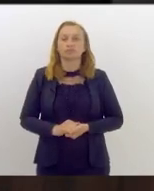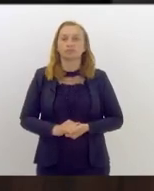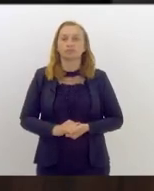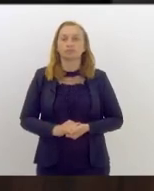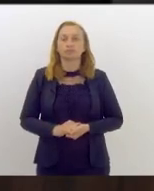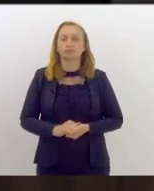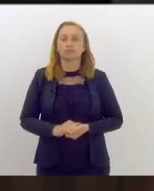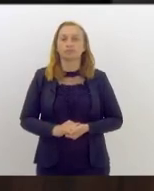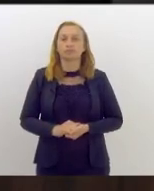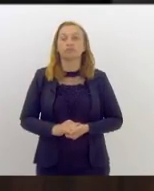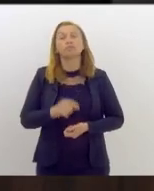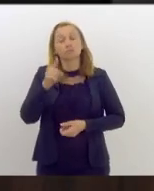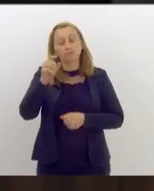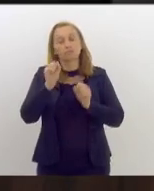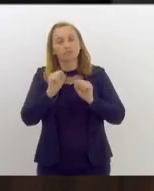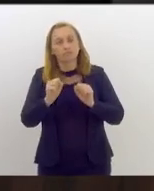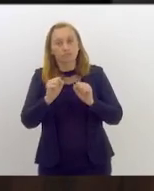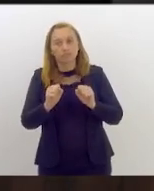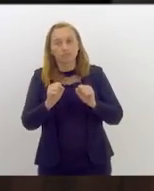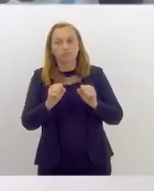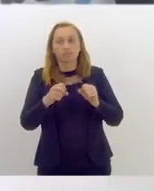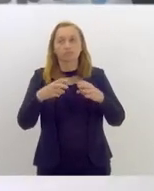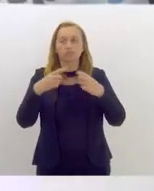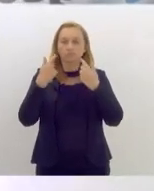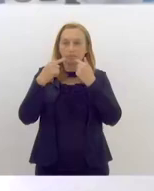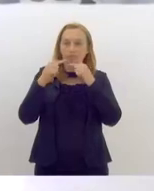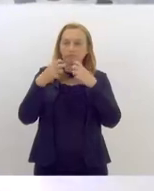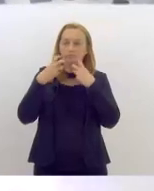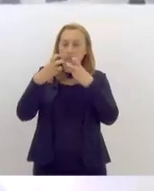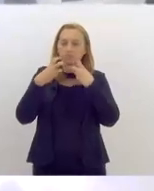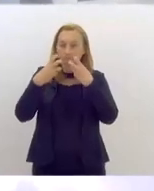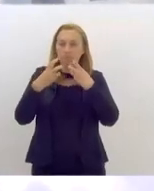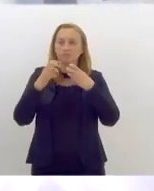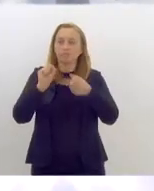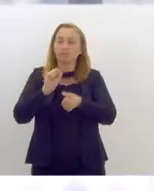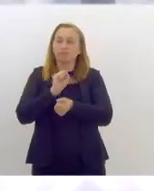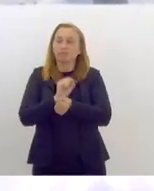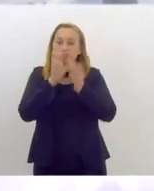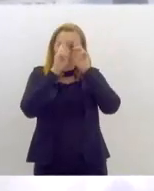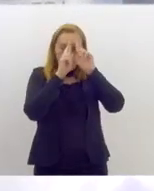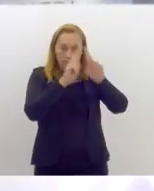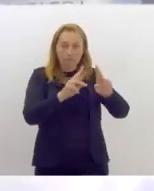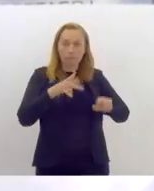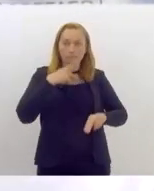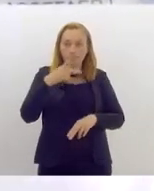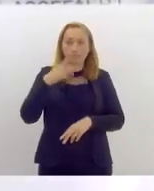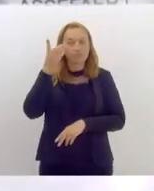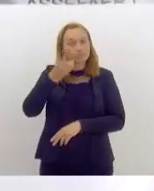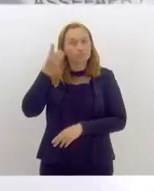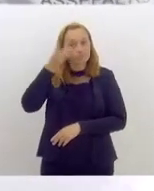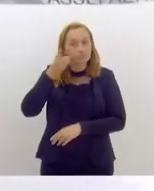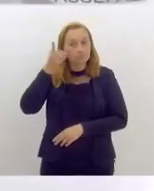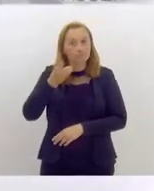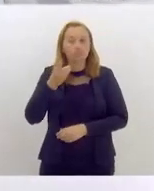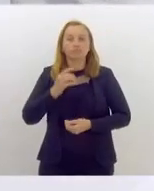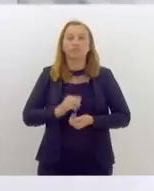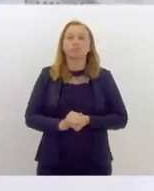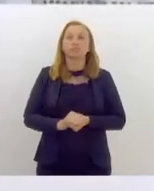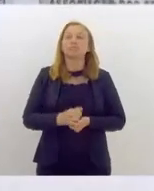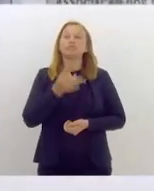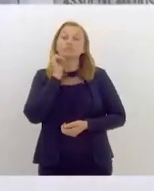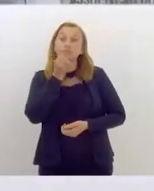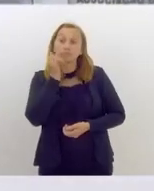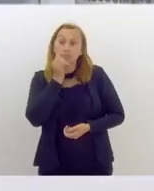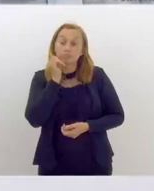vocês podem variar pode tudo mas primeiro respeitar a palavra dos parlamentares e nesse caso específico o